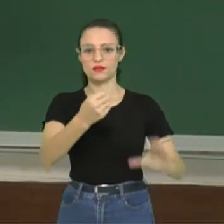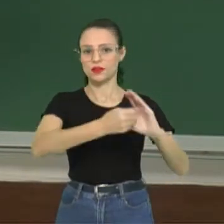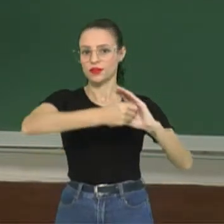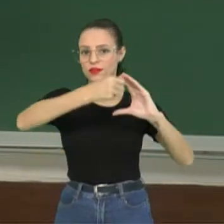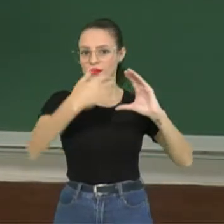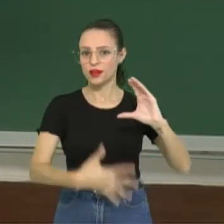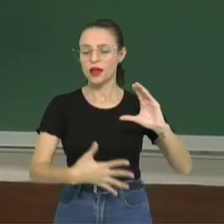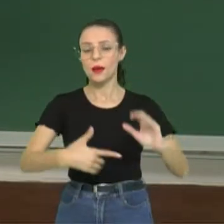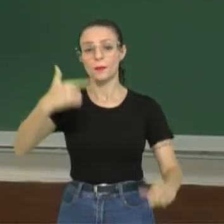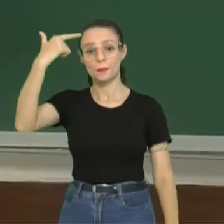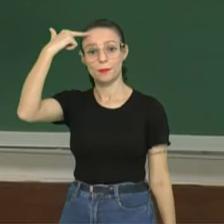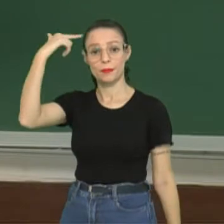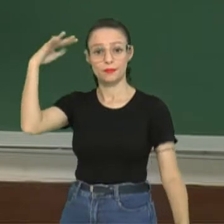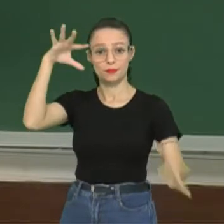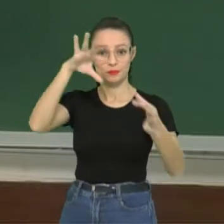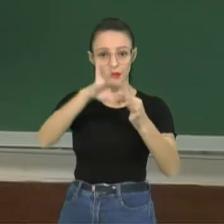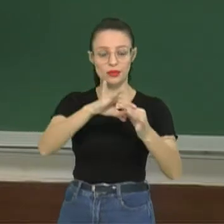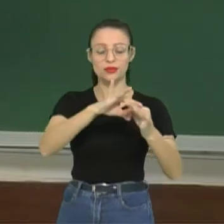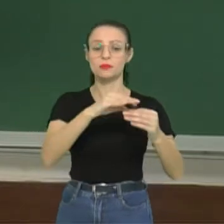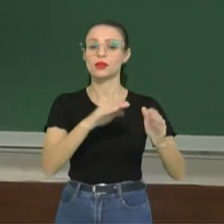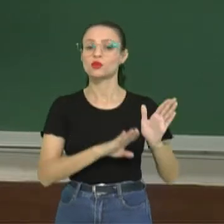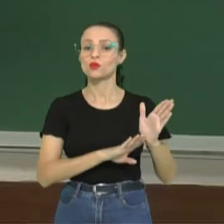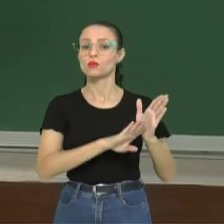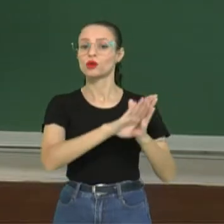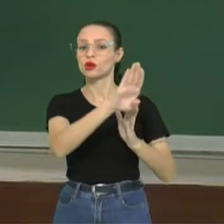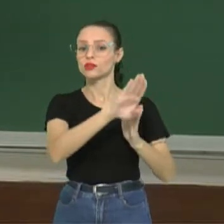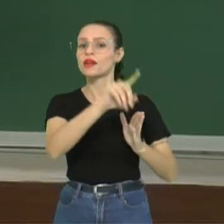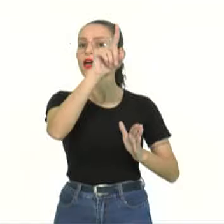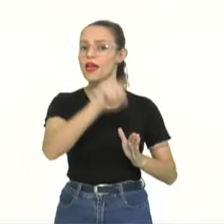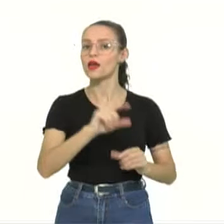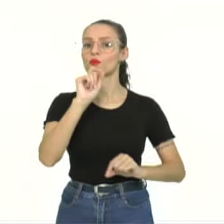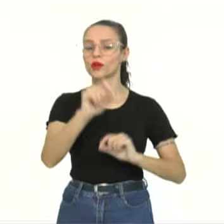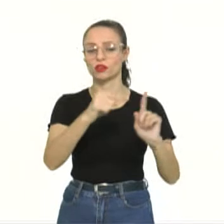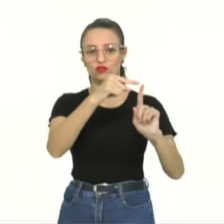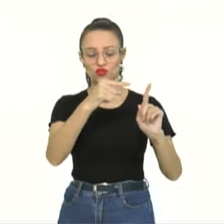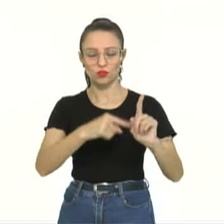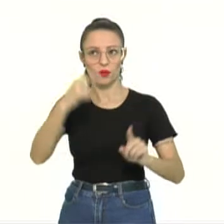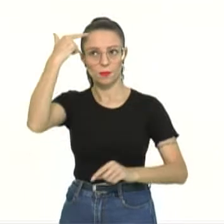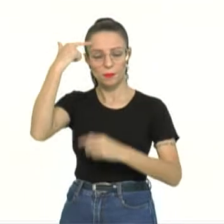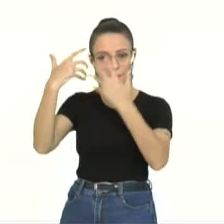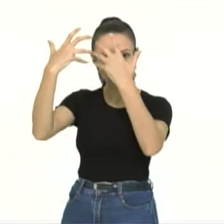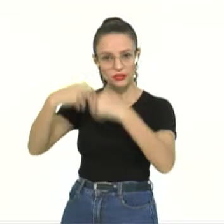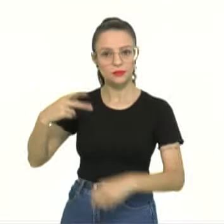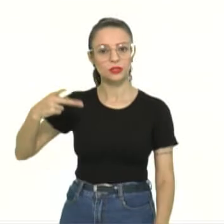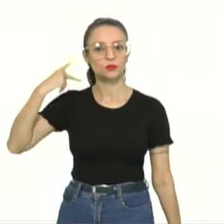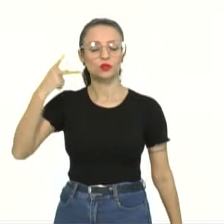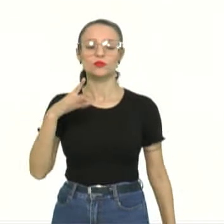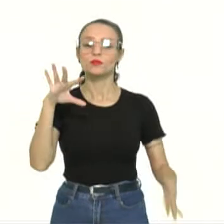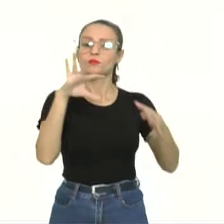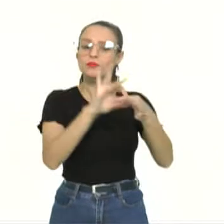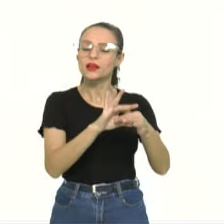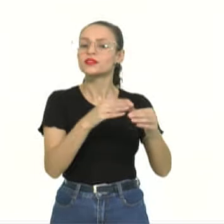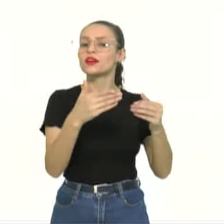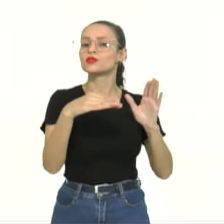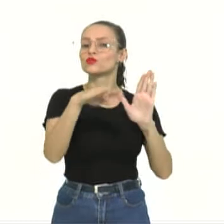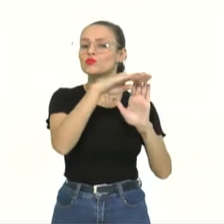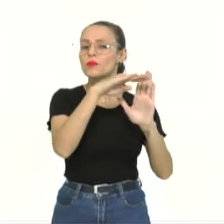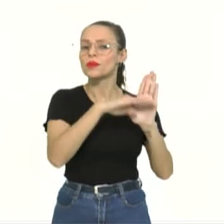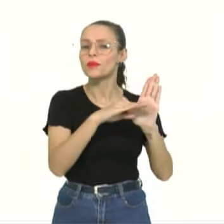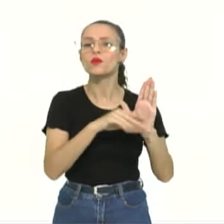característica o pensamento Progressista é um tipo de pensamento baseado na ideia de